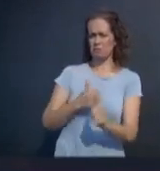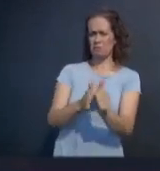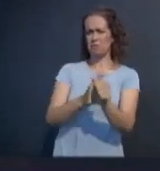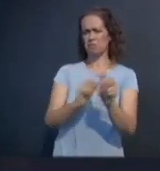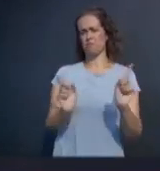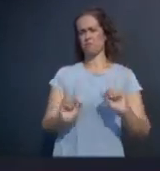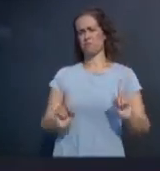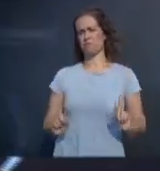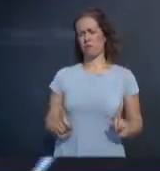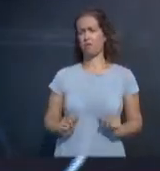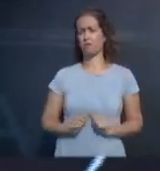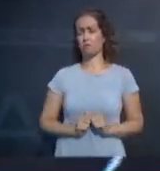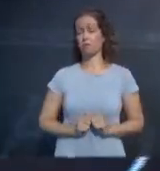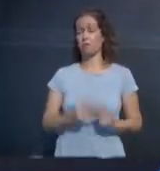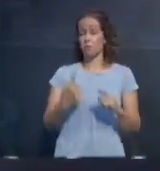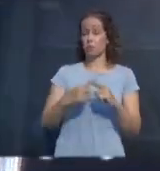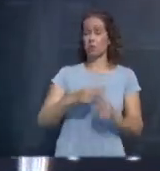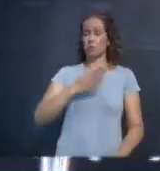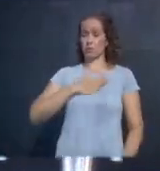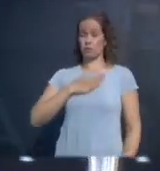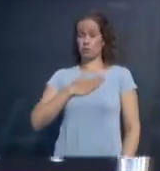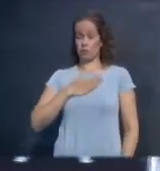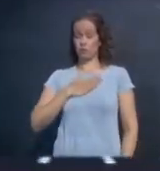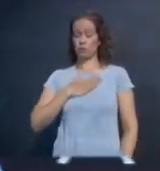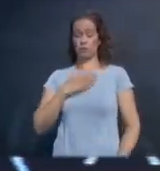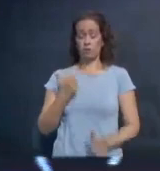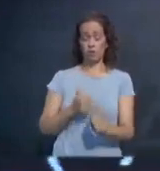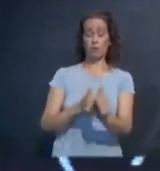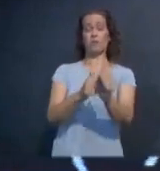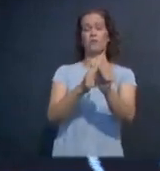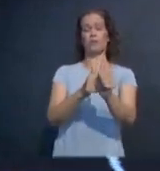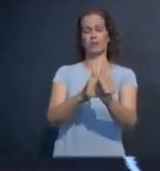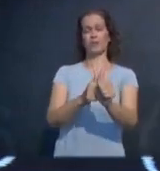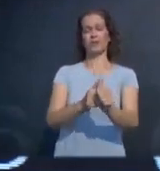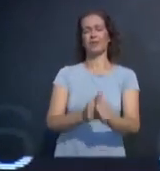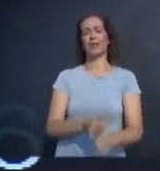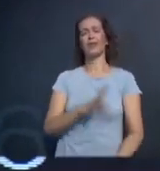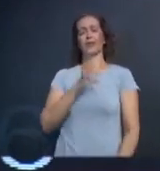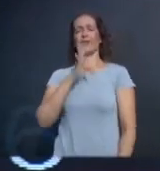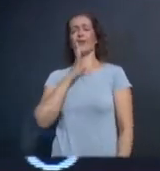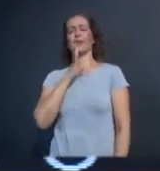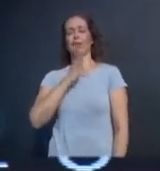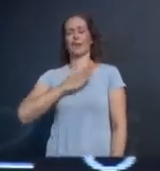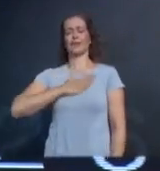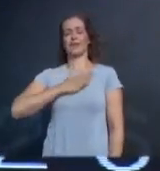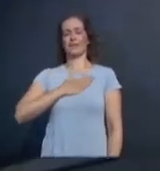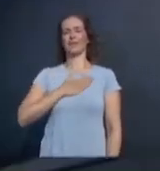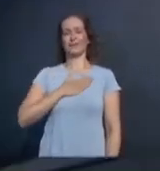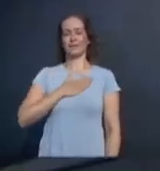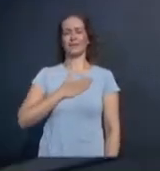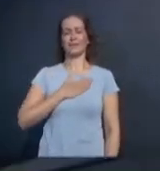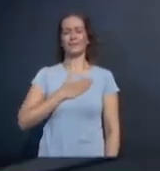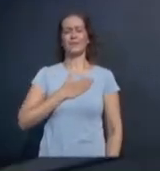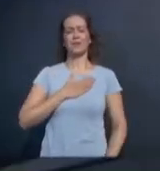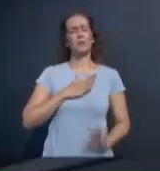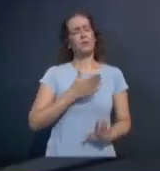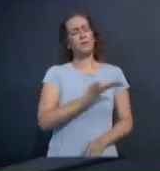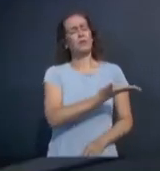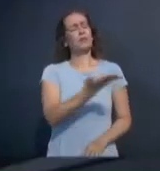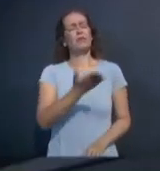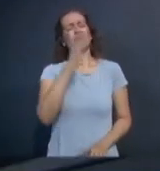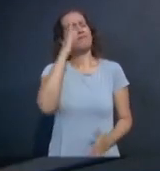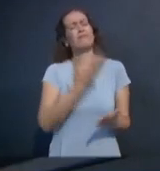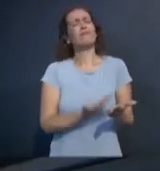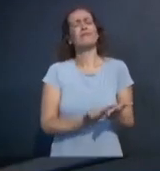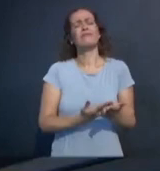"As minhas ovelhas ouvem a minha voz." E aqui nesse momento Jesus volta e diz: "Mas vós não credes." Por